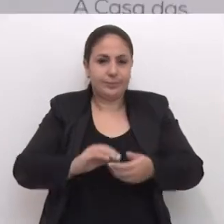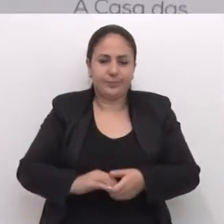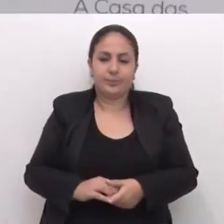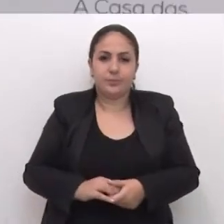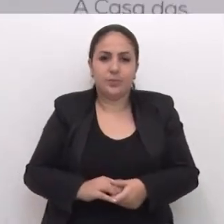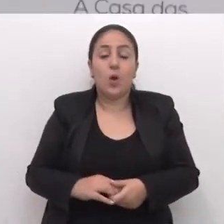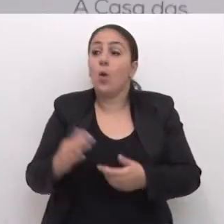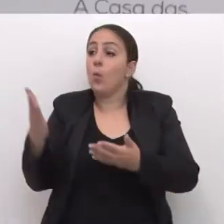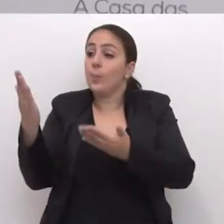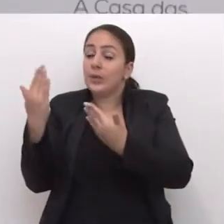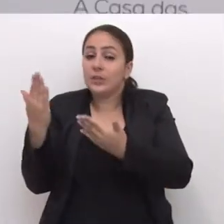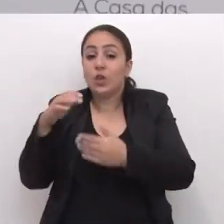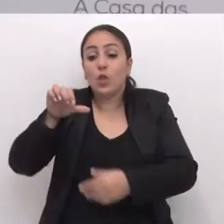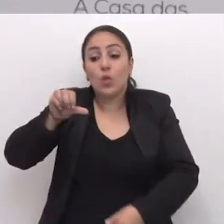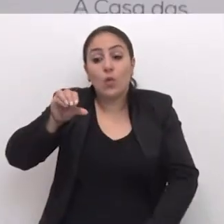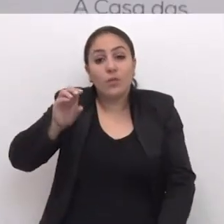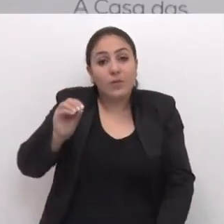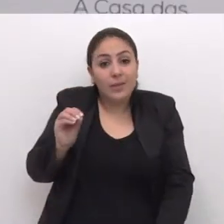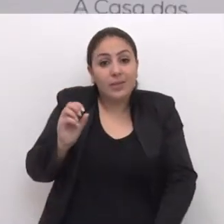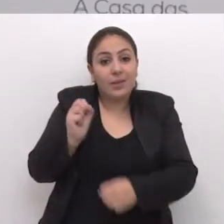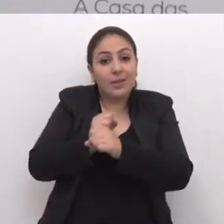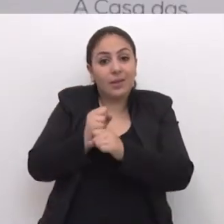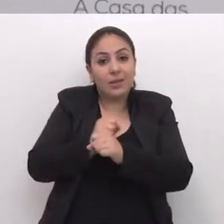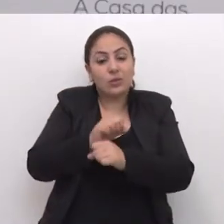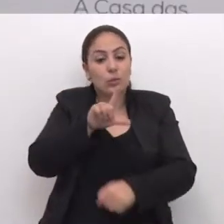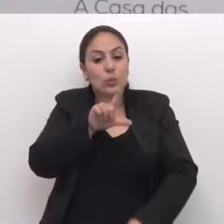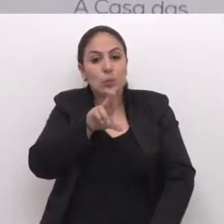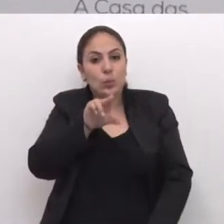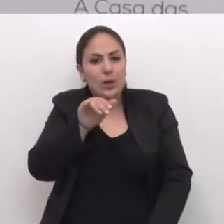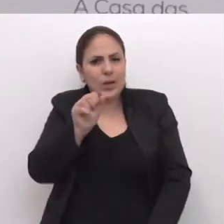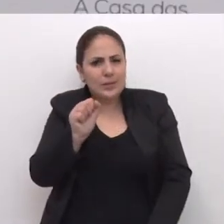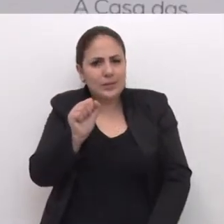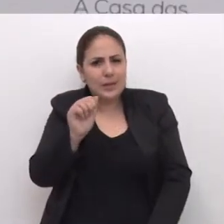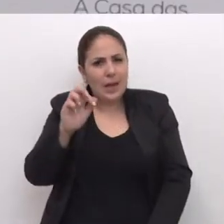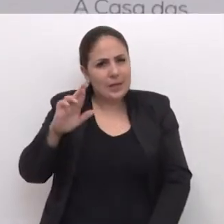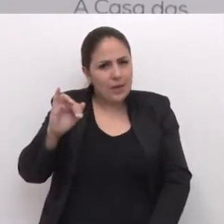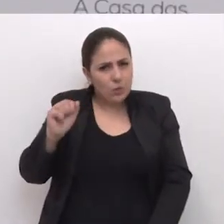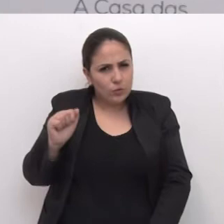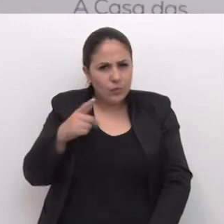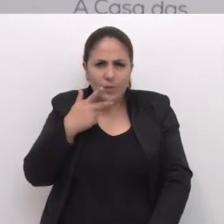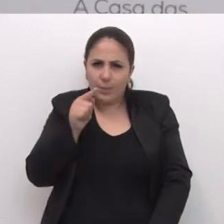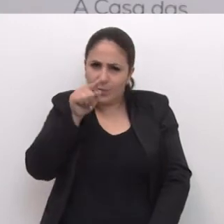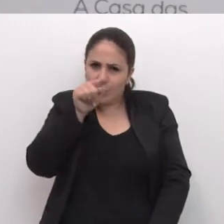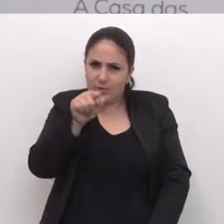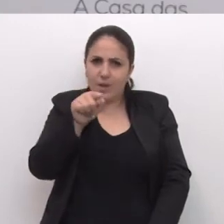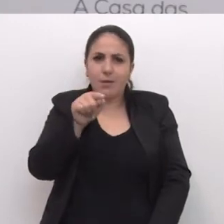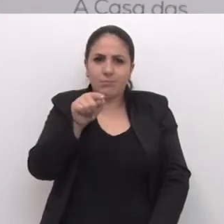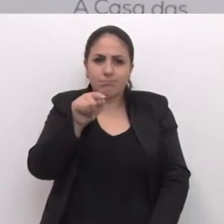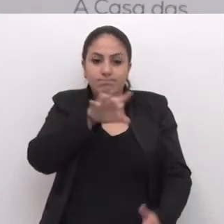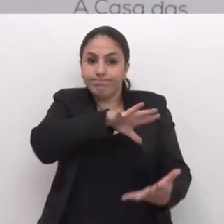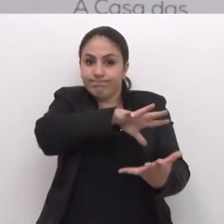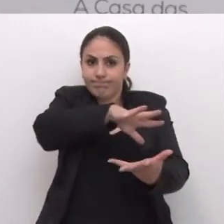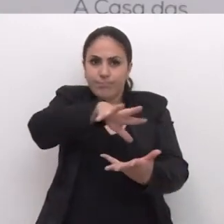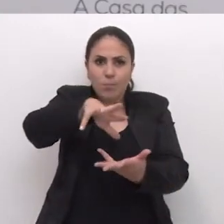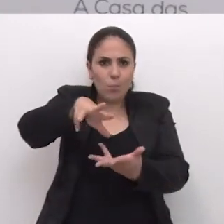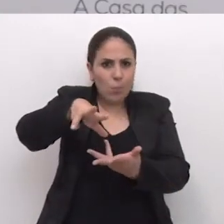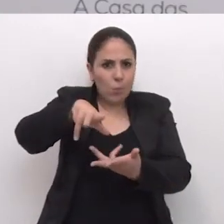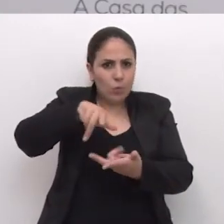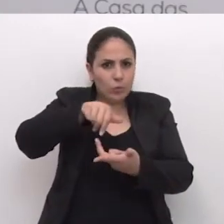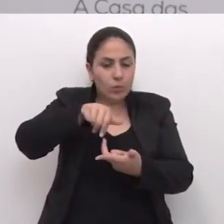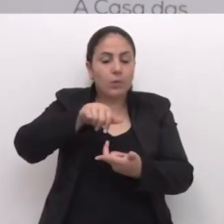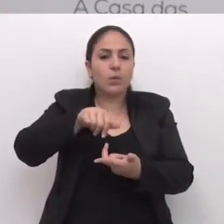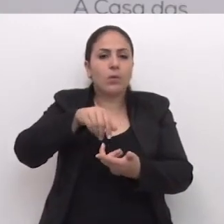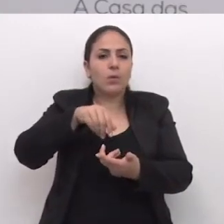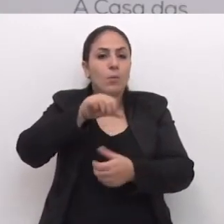Católica. Homenagear os 90 anos da Lucas Araújo é dizer para você, meu amigo, que o mundo